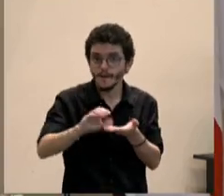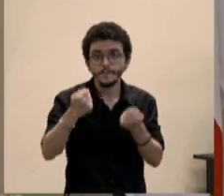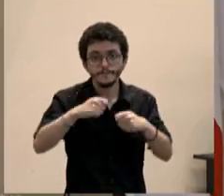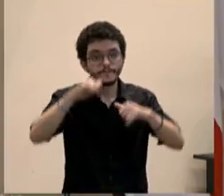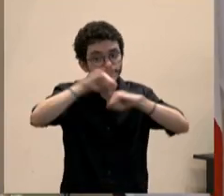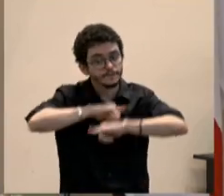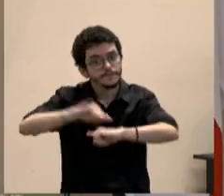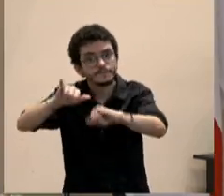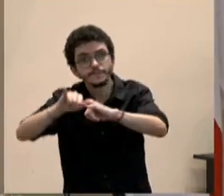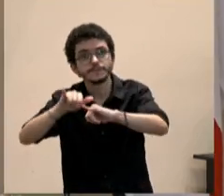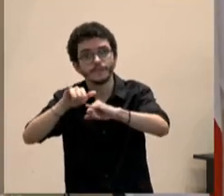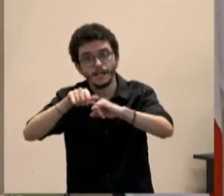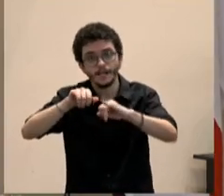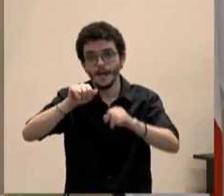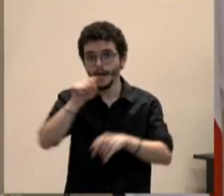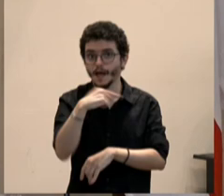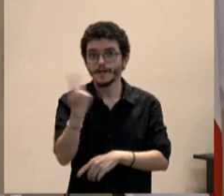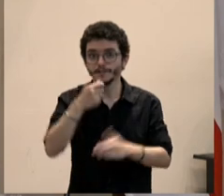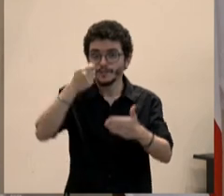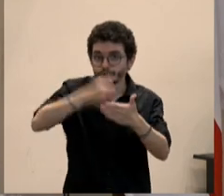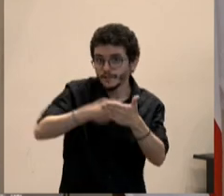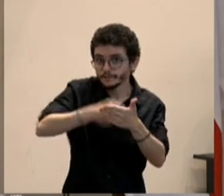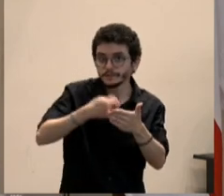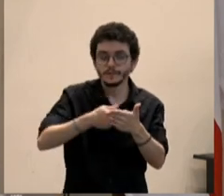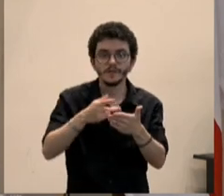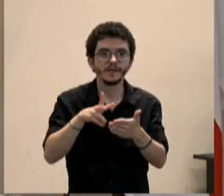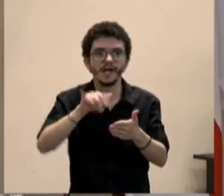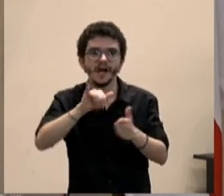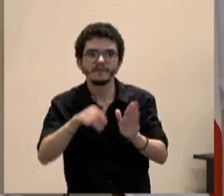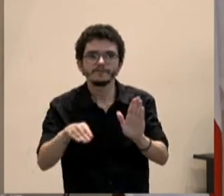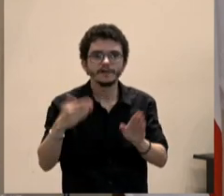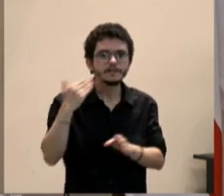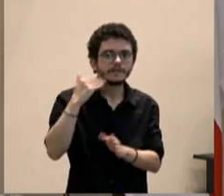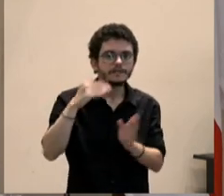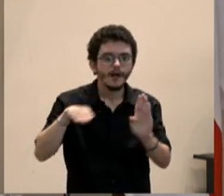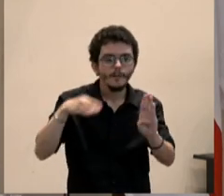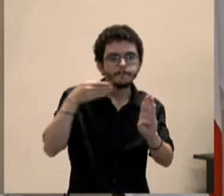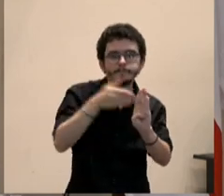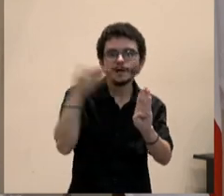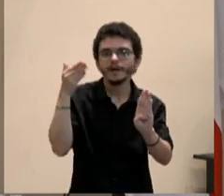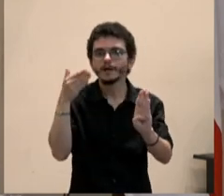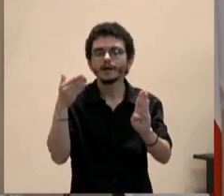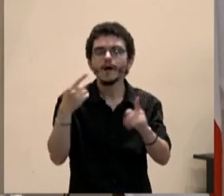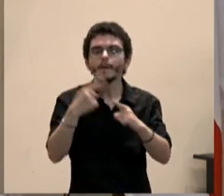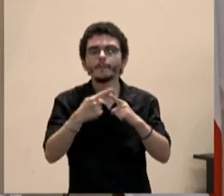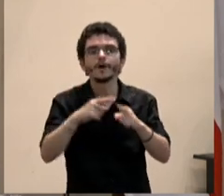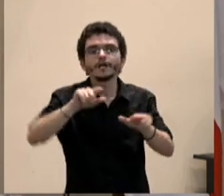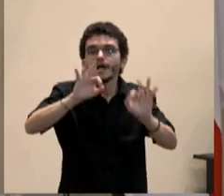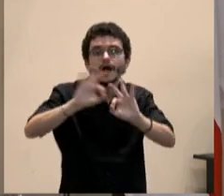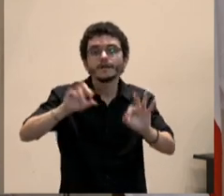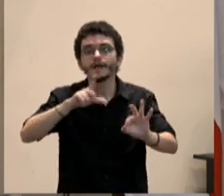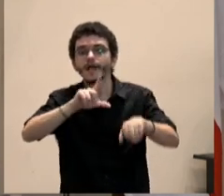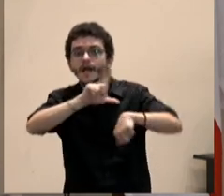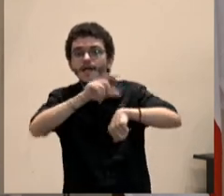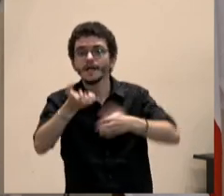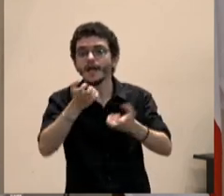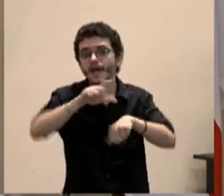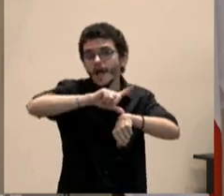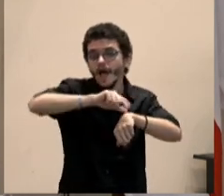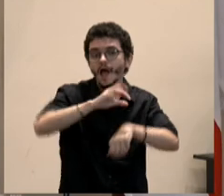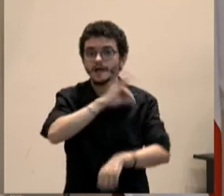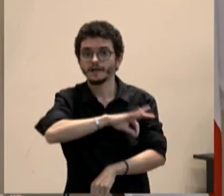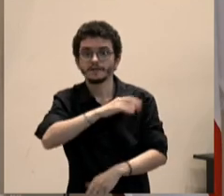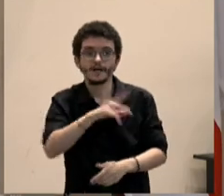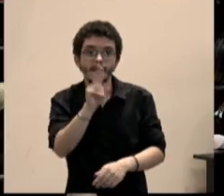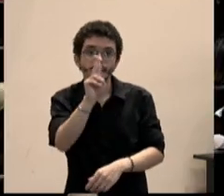gente faz luta e vai dar na trave. Porque ninguém quer ficar com o salário atrasado. Então eu trabalho sempre com os números